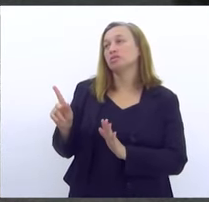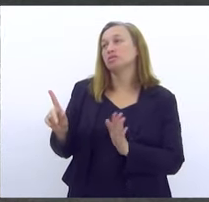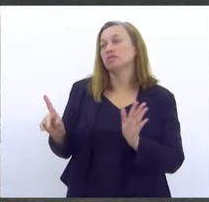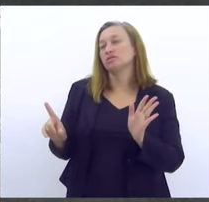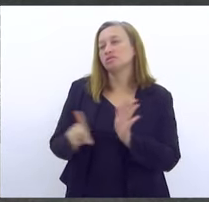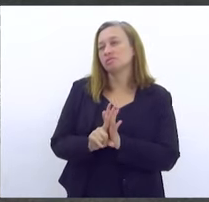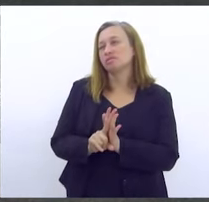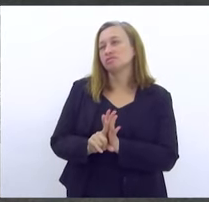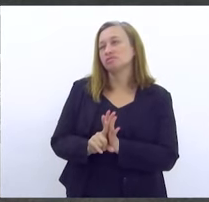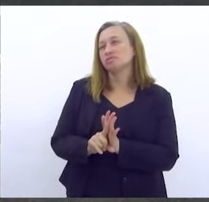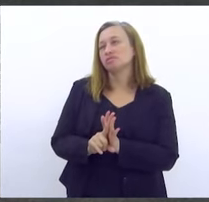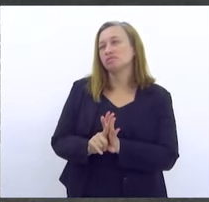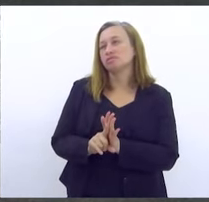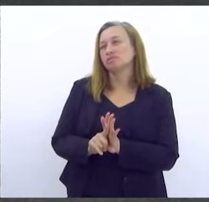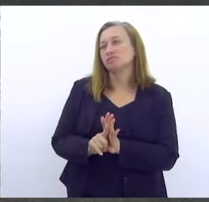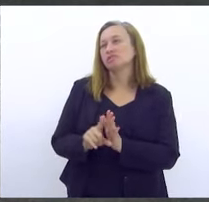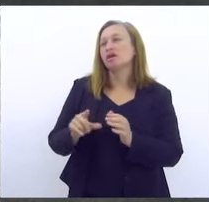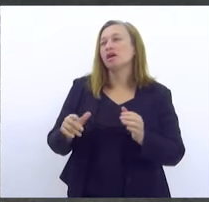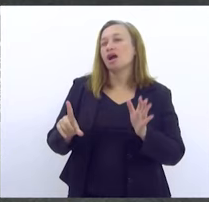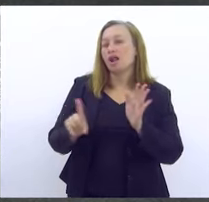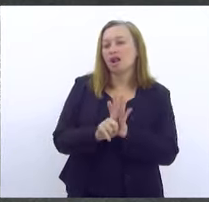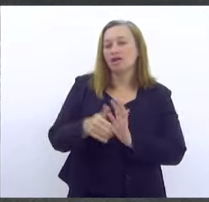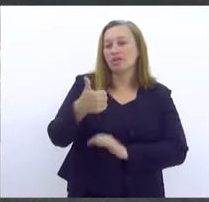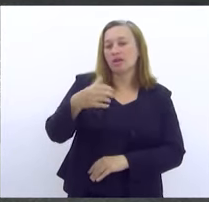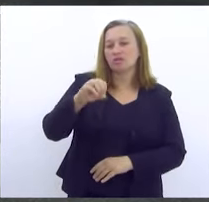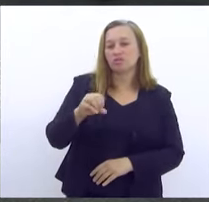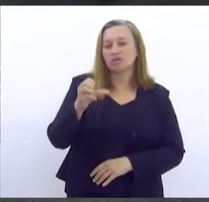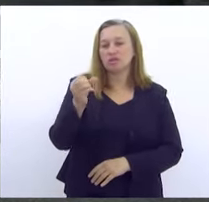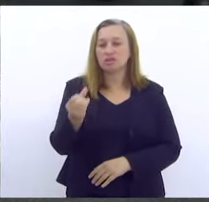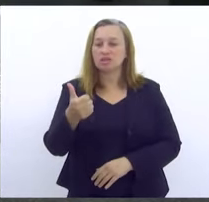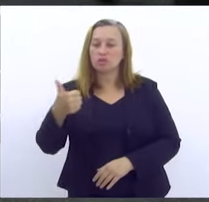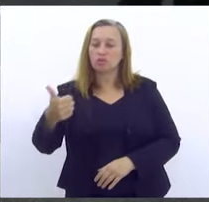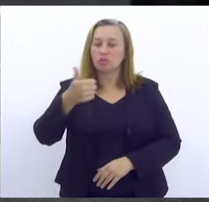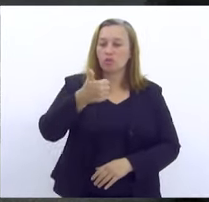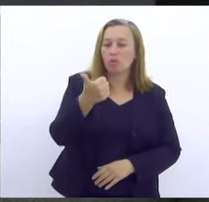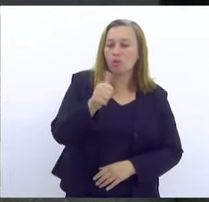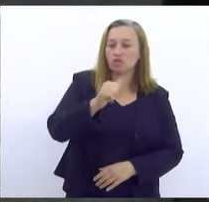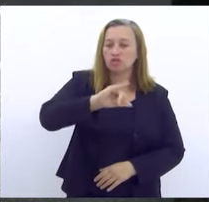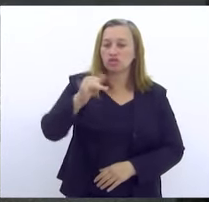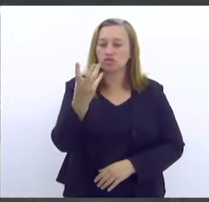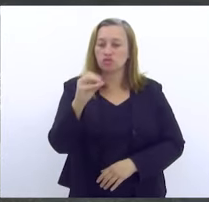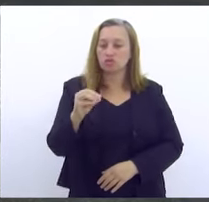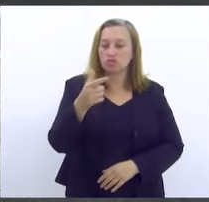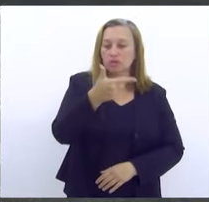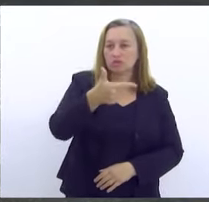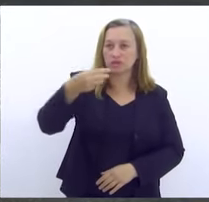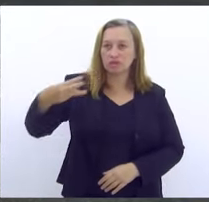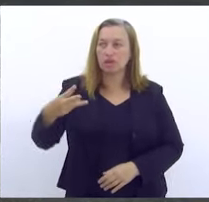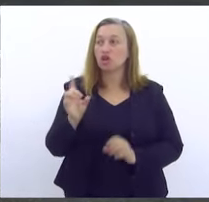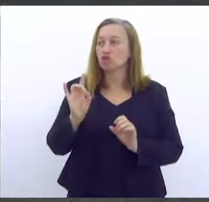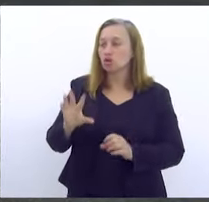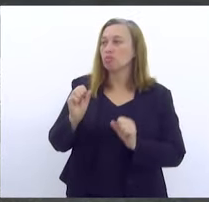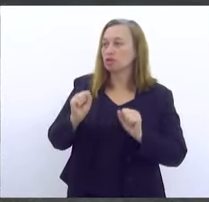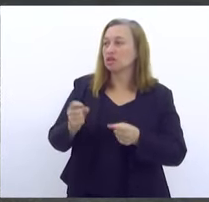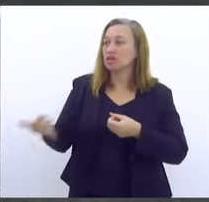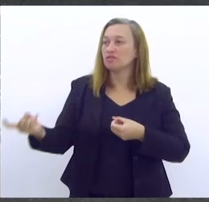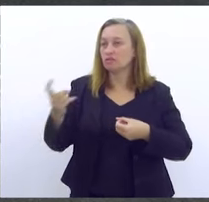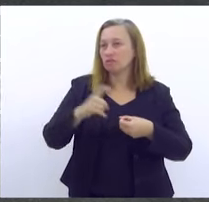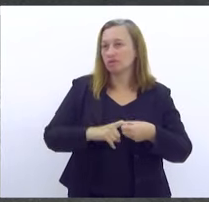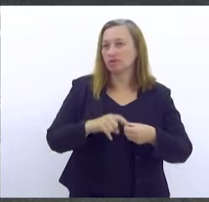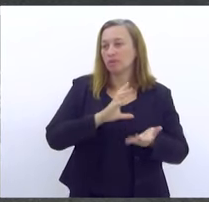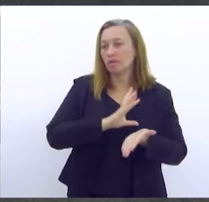Lei 10.061, de 11 de julho de 23. Só poderia vir à